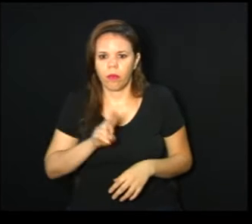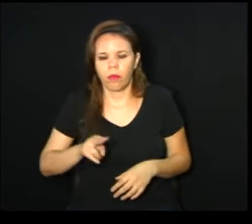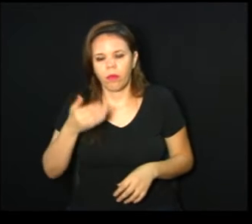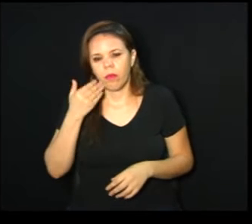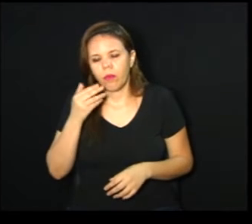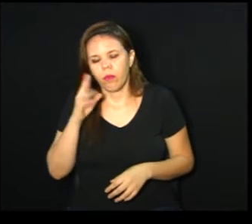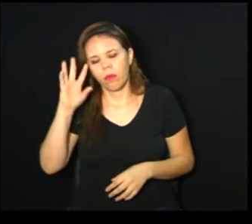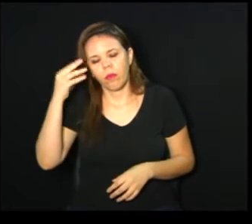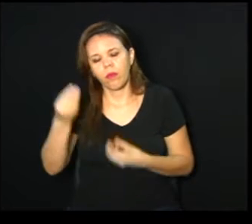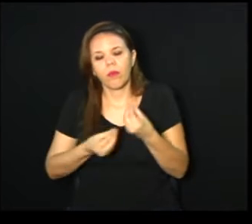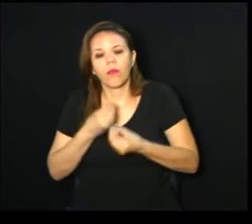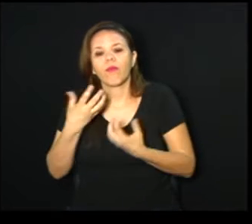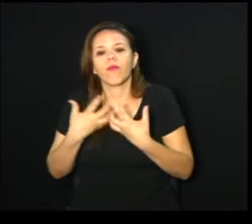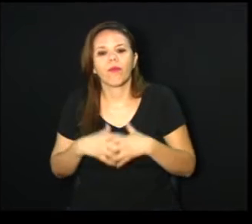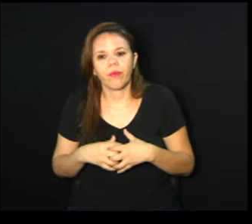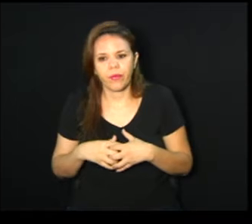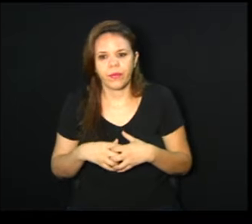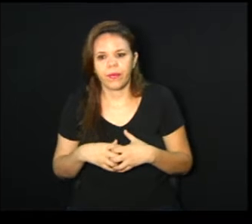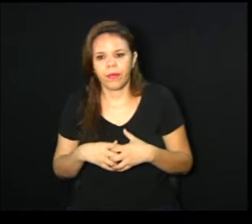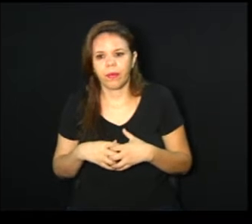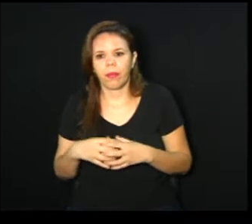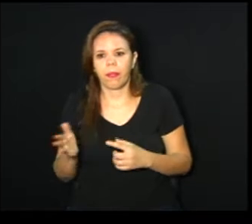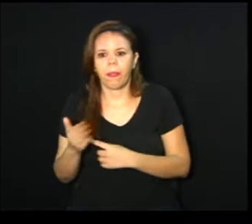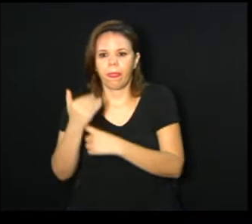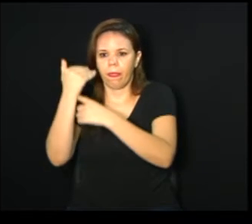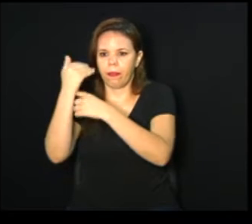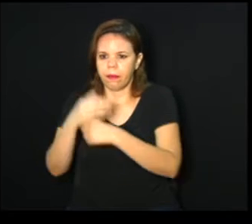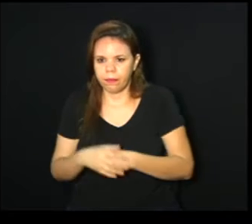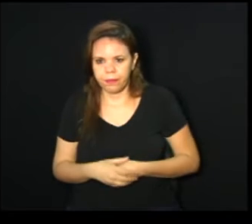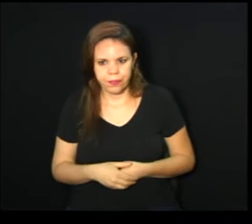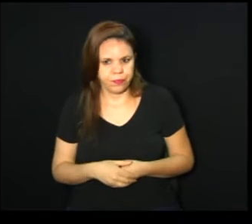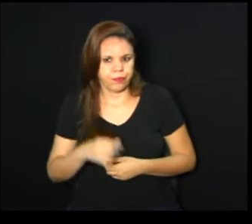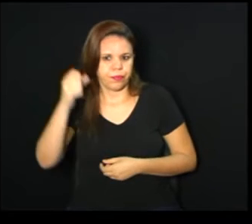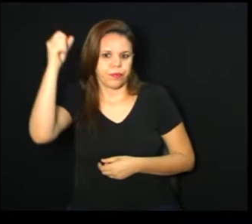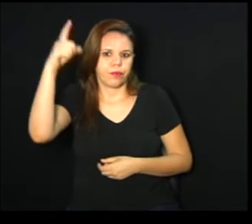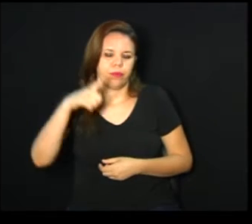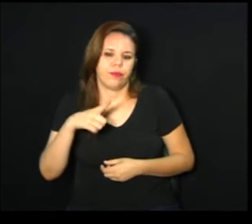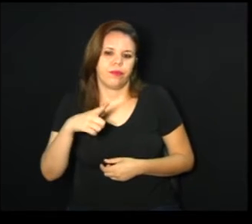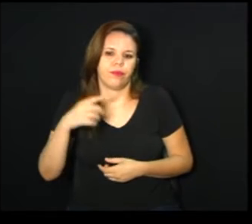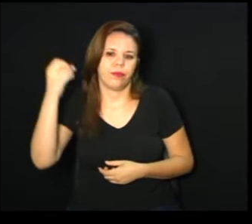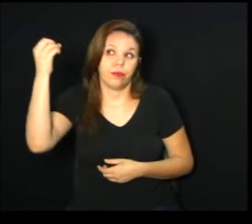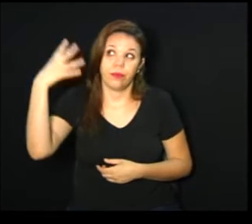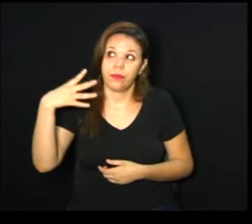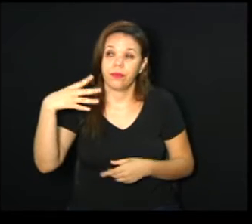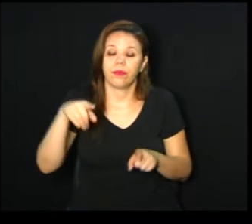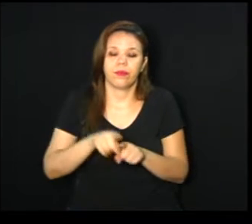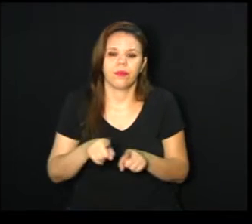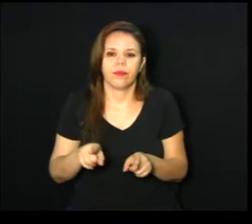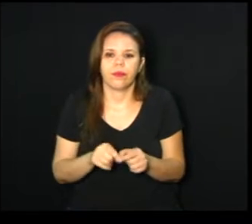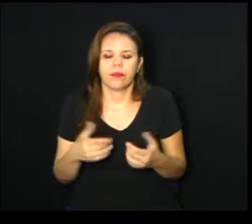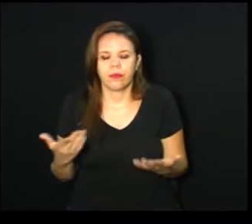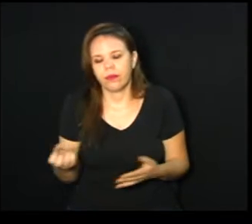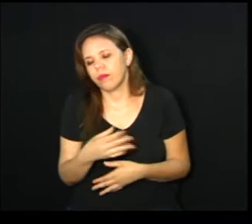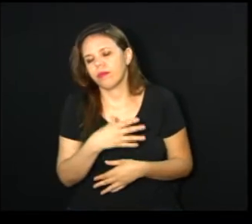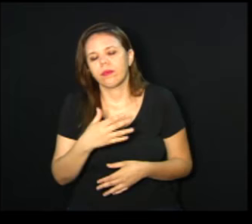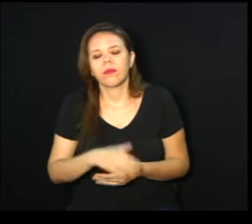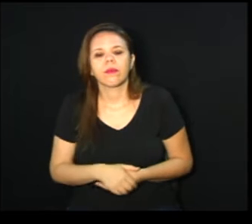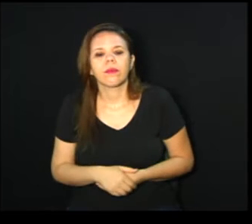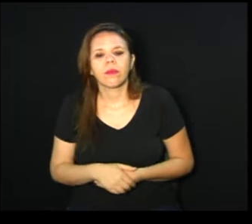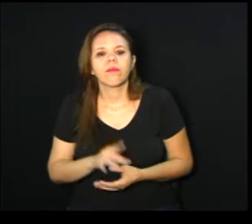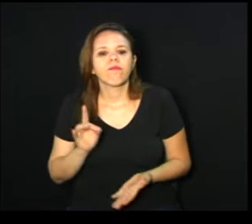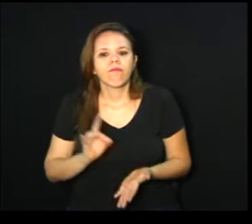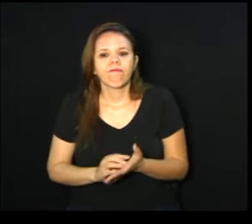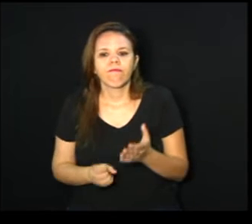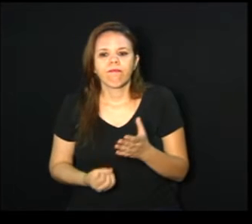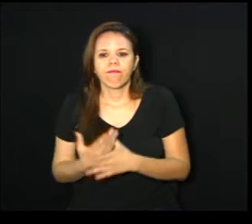para entenderem como é que funcionava a tecnologia solar fotovoltaica. Essa nova realidade fomentou